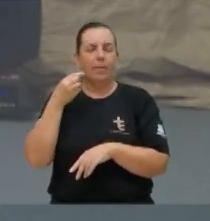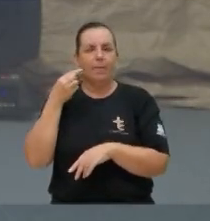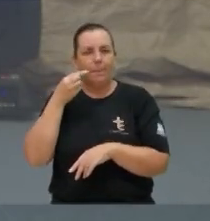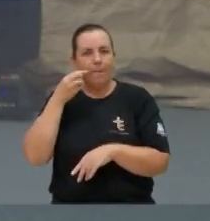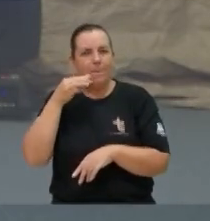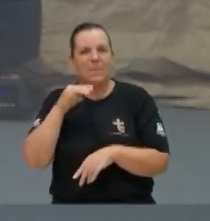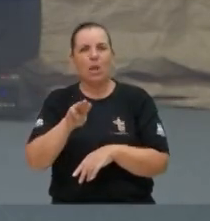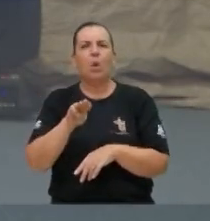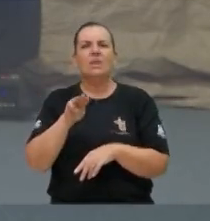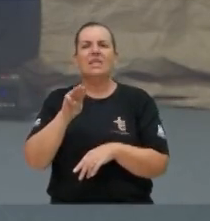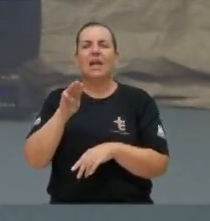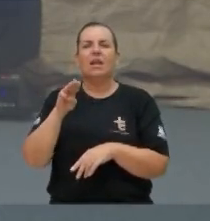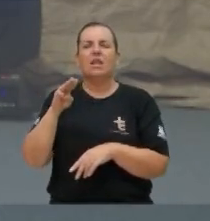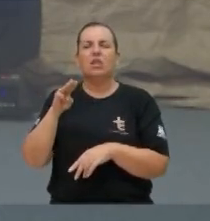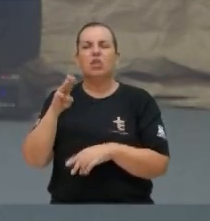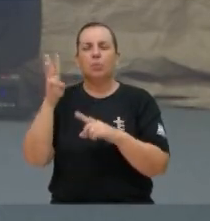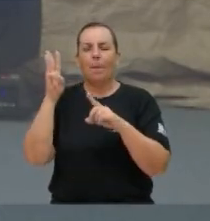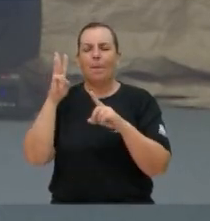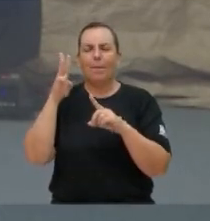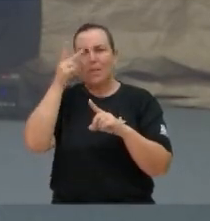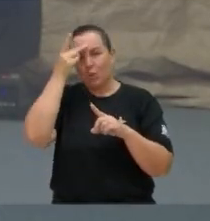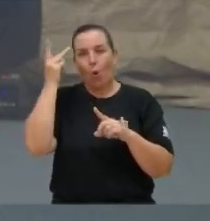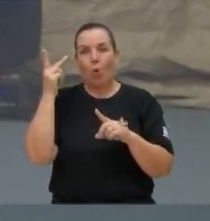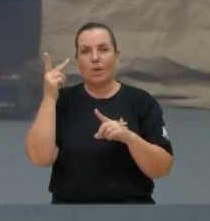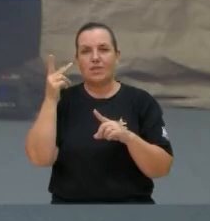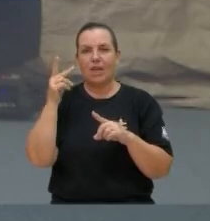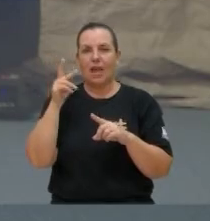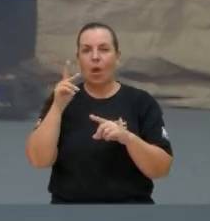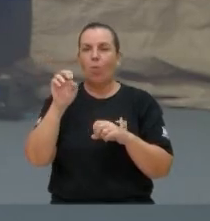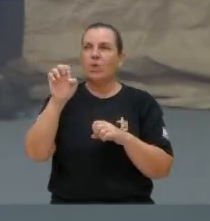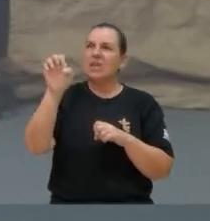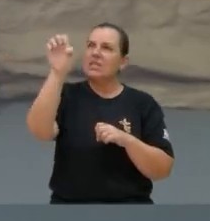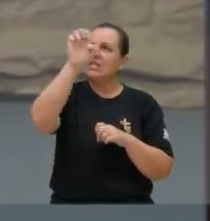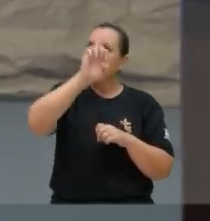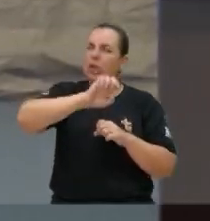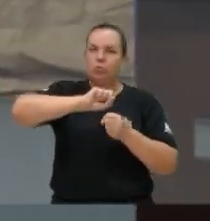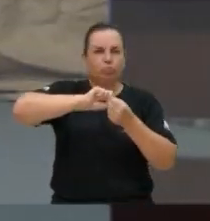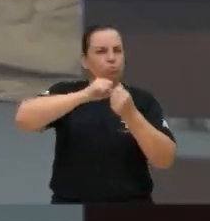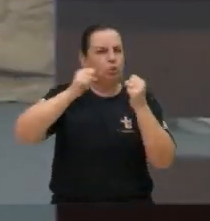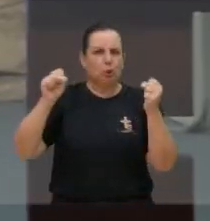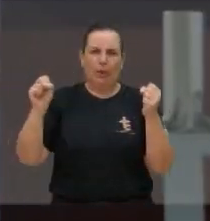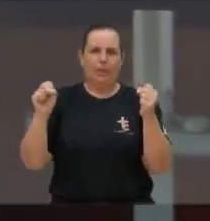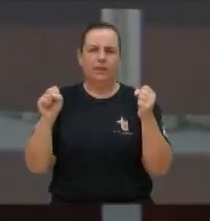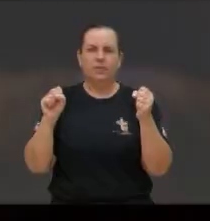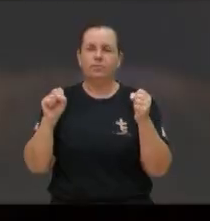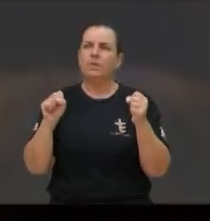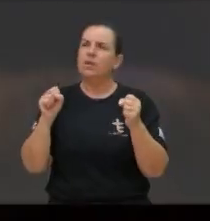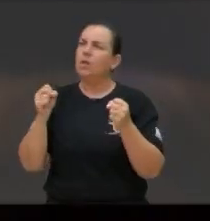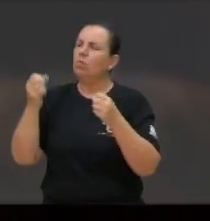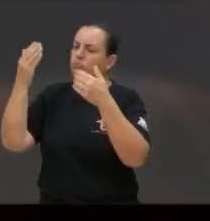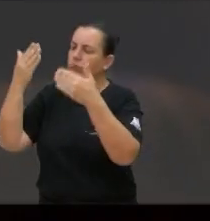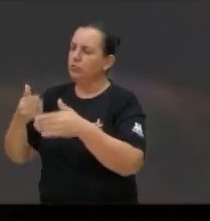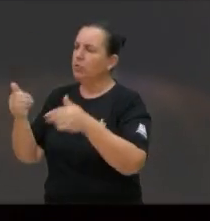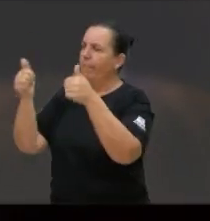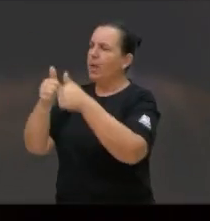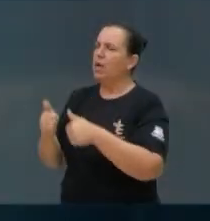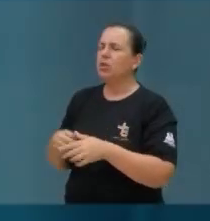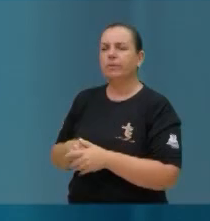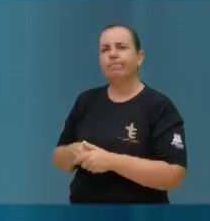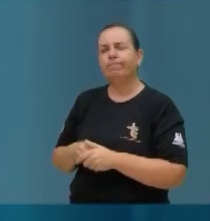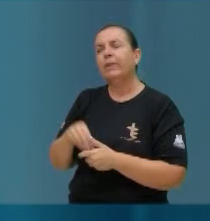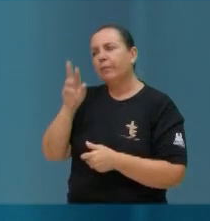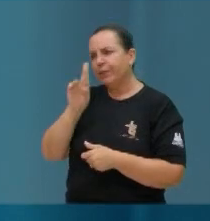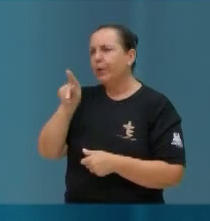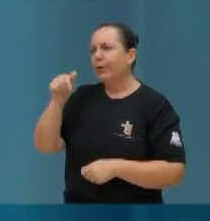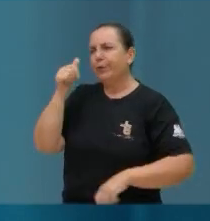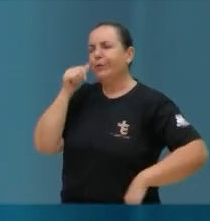maiores estados do Brasil. E daí eu me coloquei diante da imagem e falei: Nossa Senhora, a Senhora é